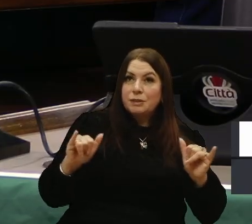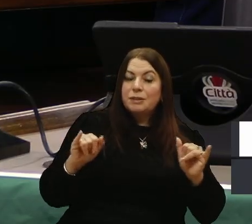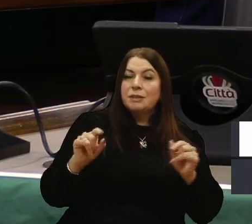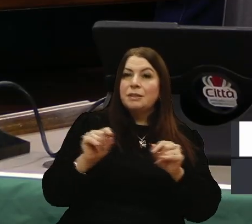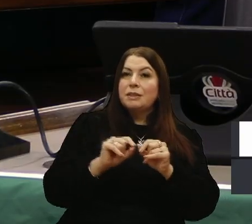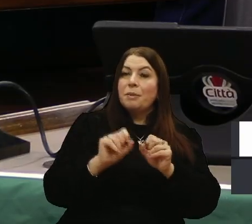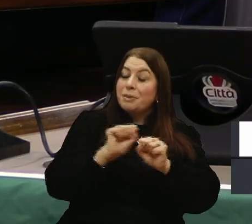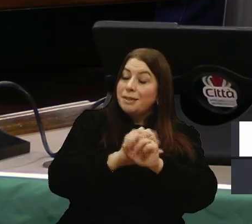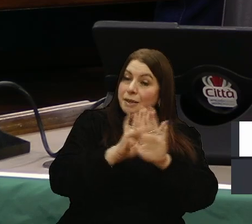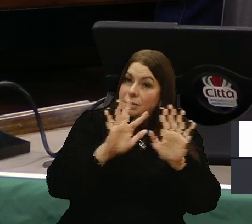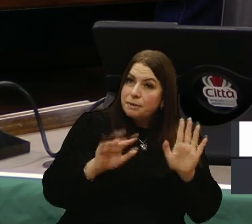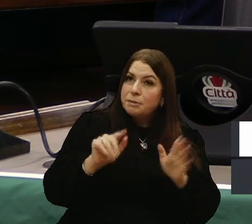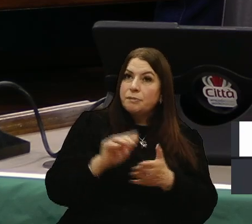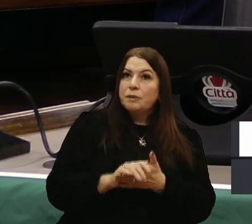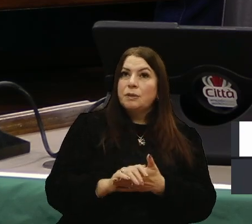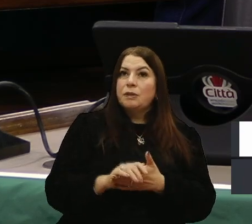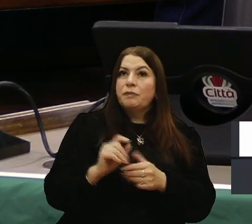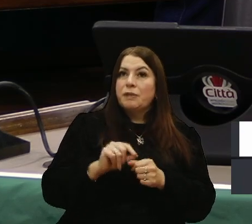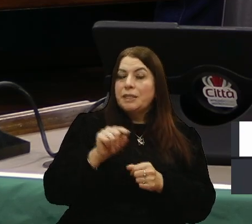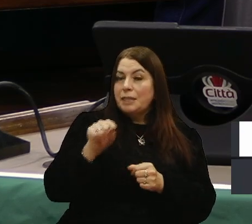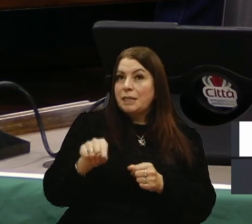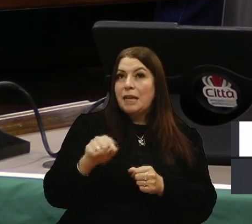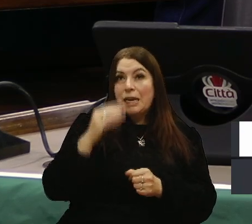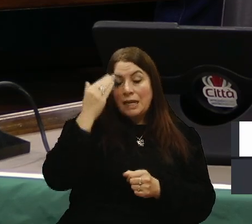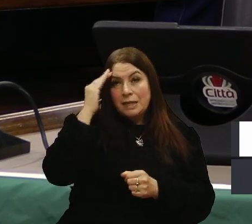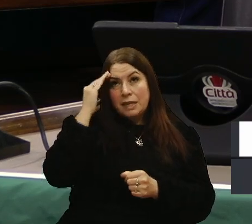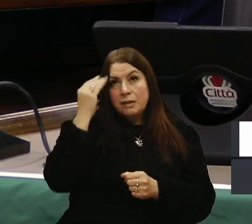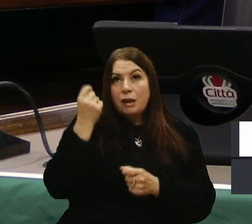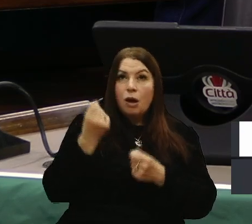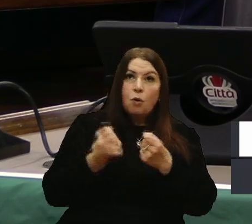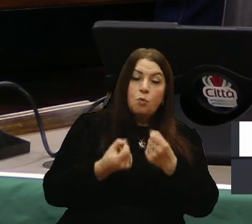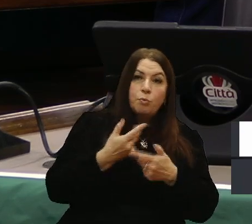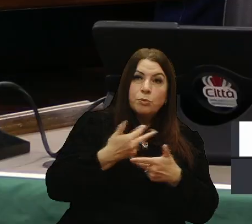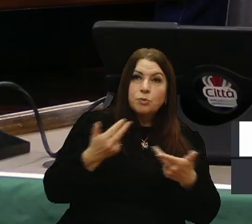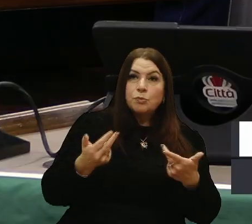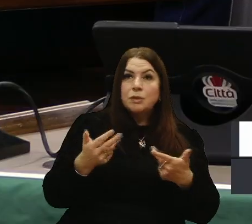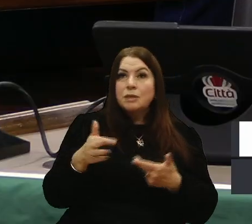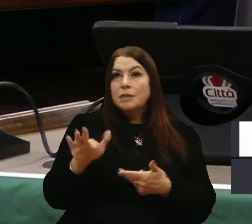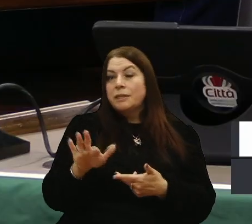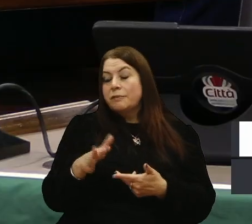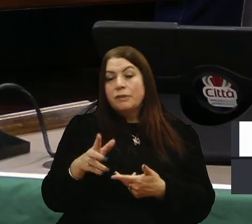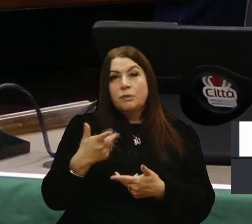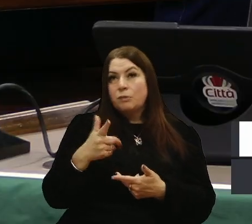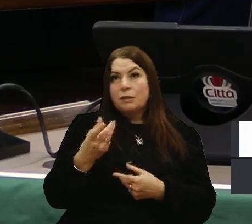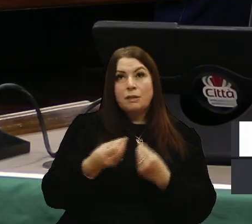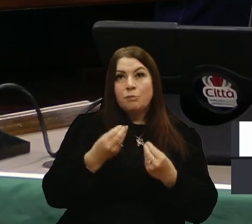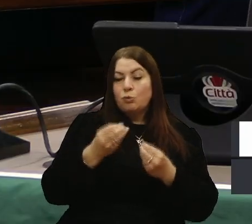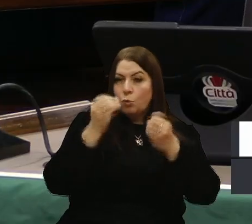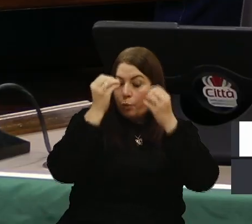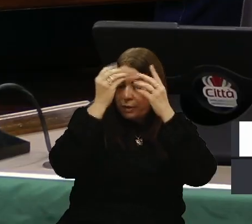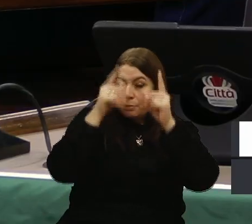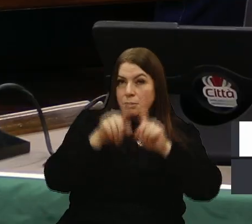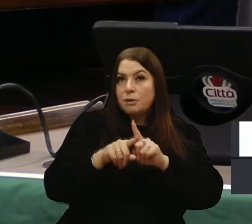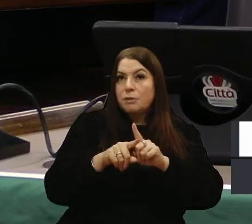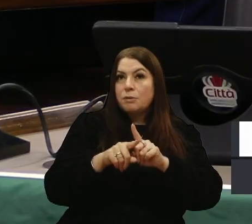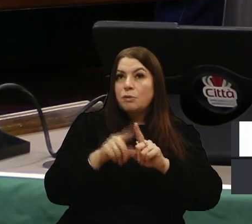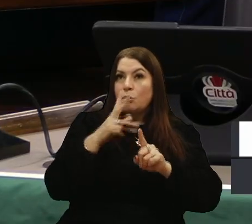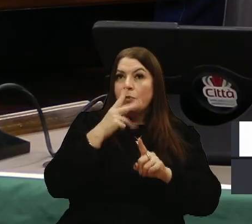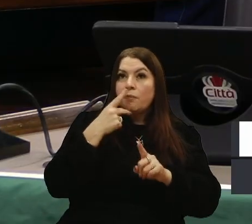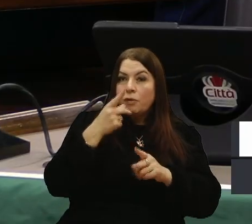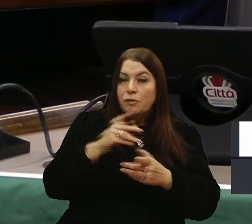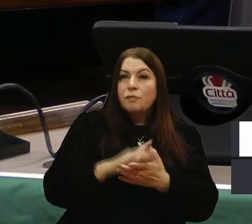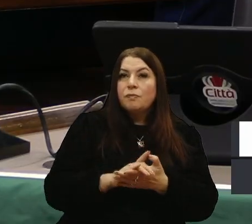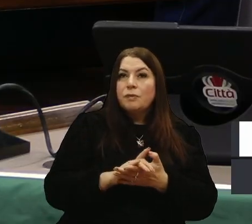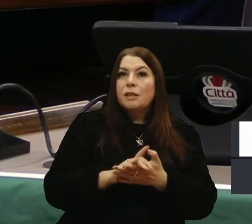prestar esclarecimento, fazer com que eles entendam algumas coisas que, às vezes, eles não têm tanto conhecimento e que, como o senhor